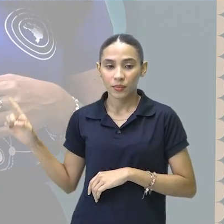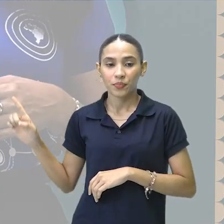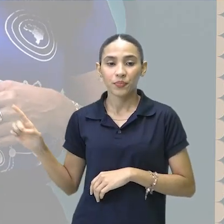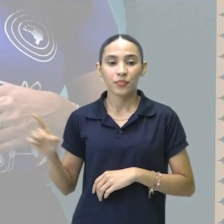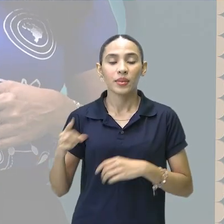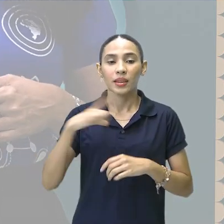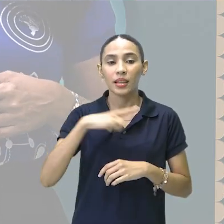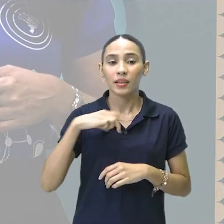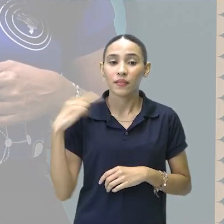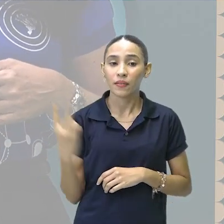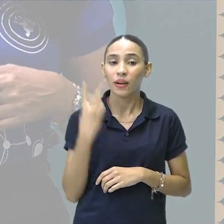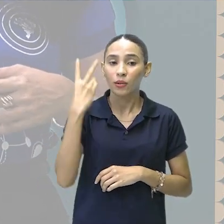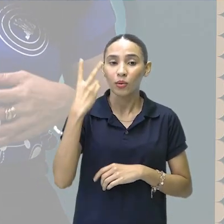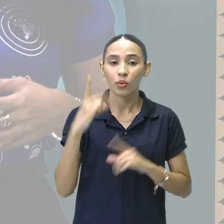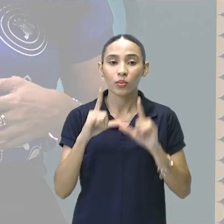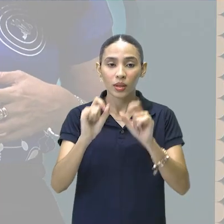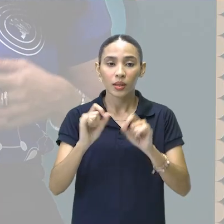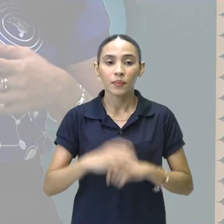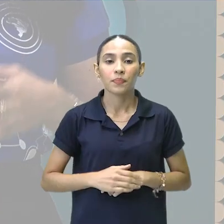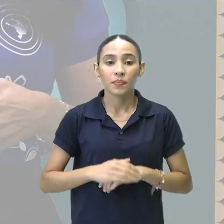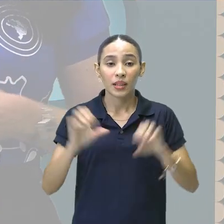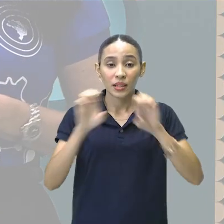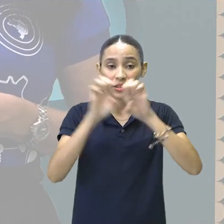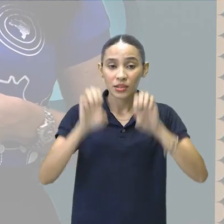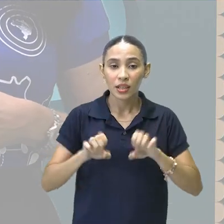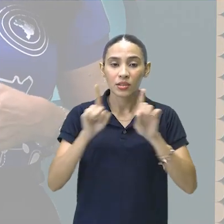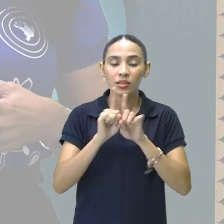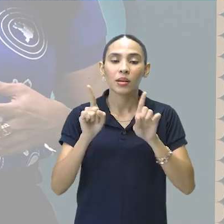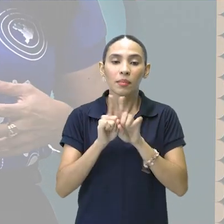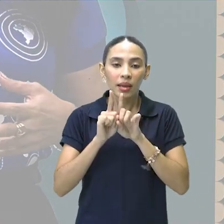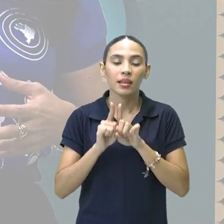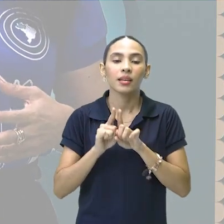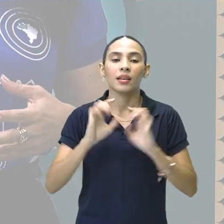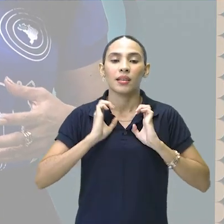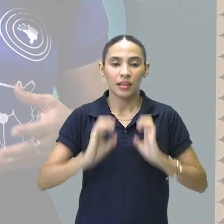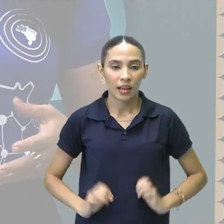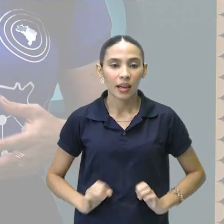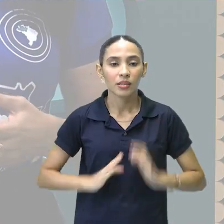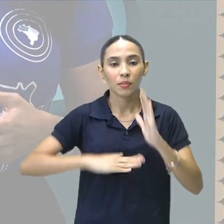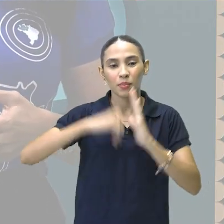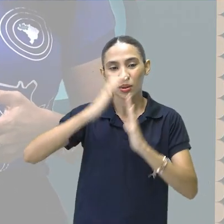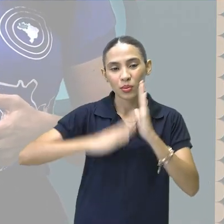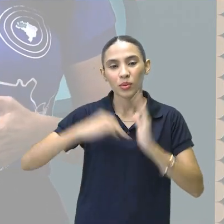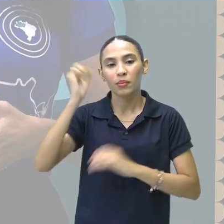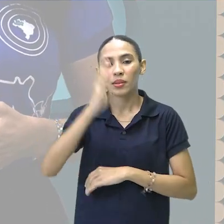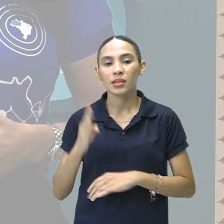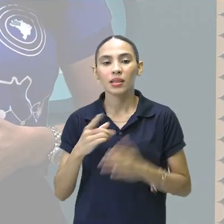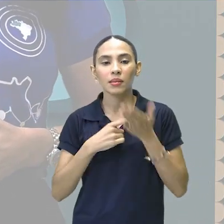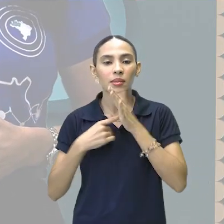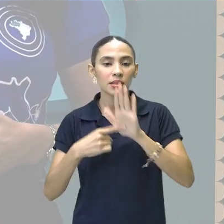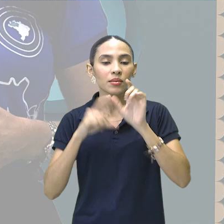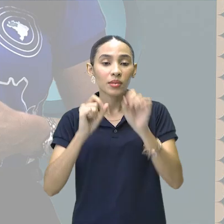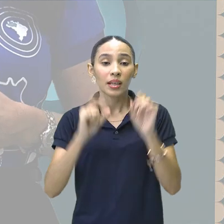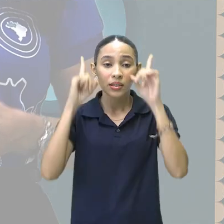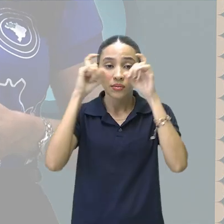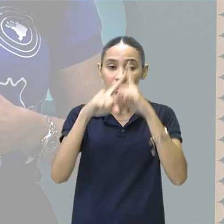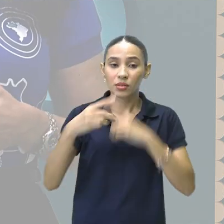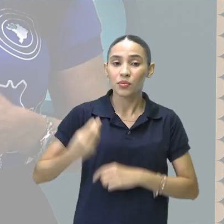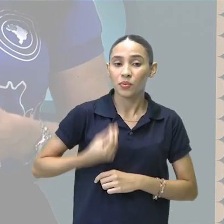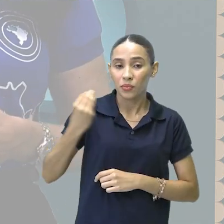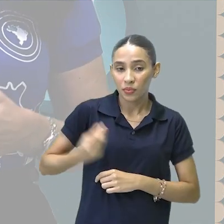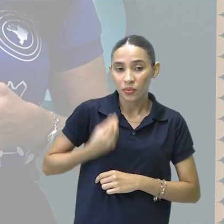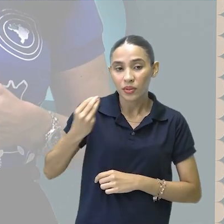possui valores estéticos e éticos. Essa pintura brasileira retrata a dura realidade